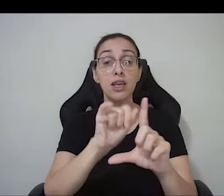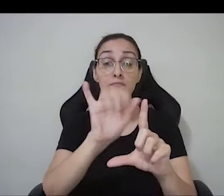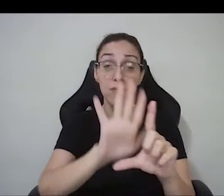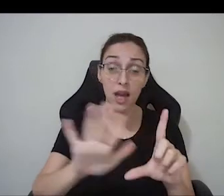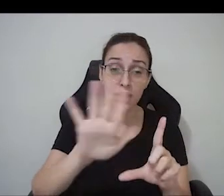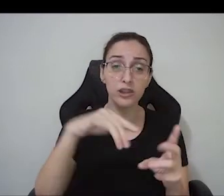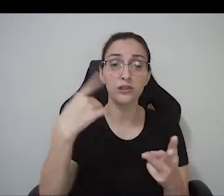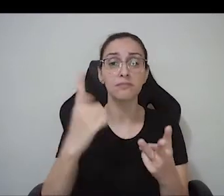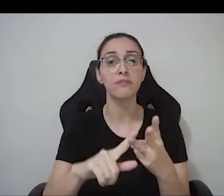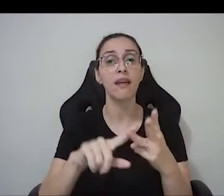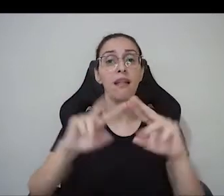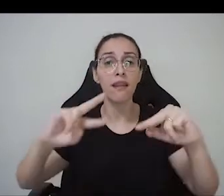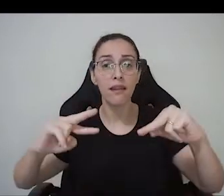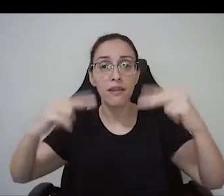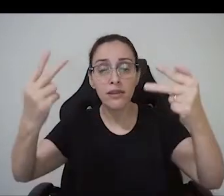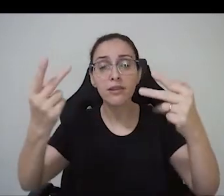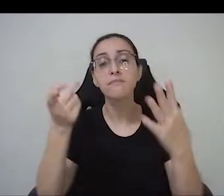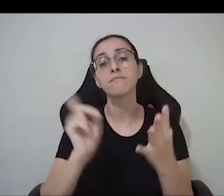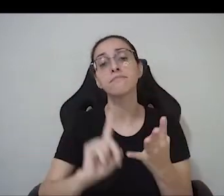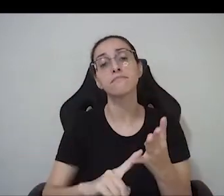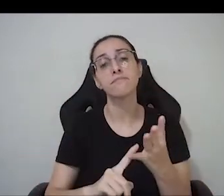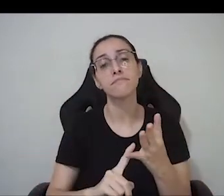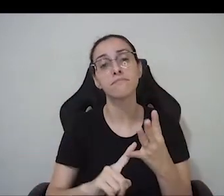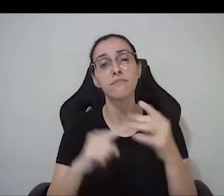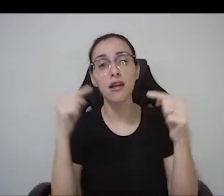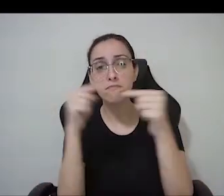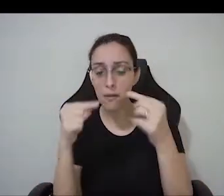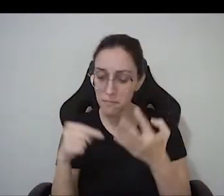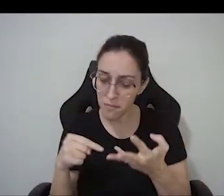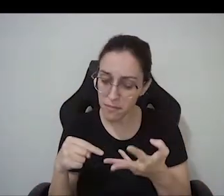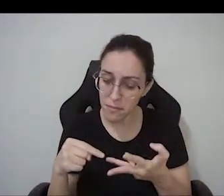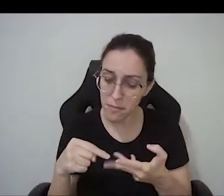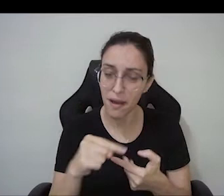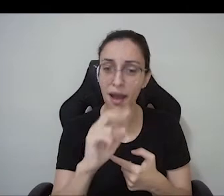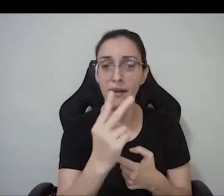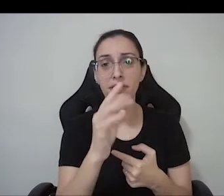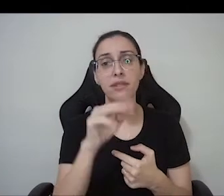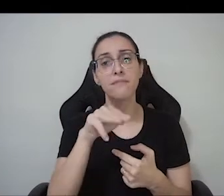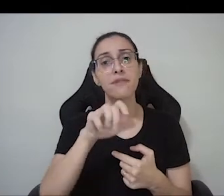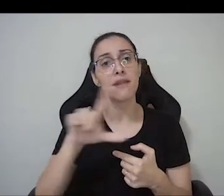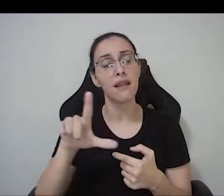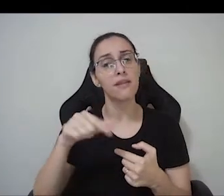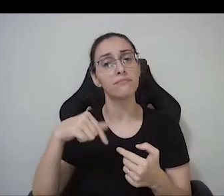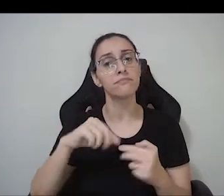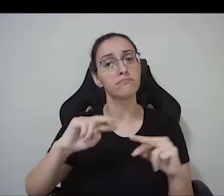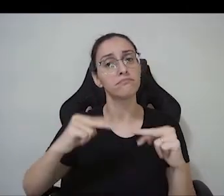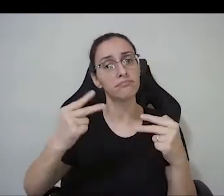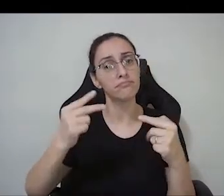e links, verificação de conformidade com padrões de HTML da